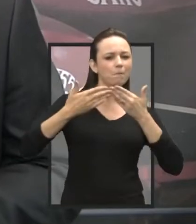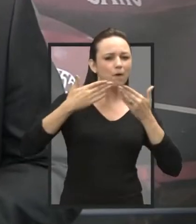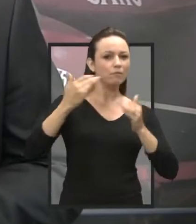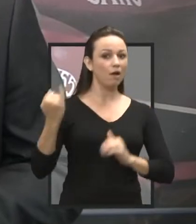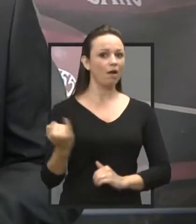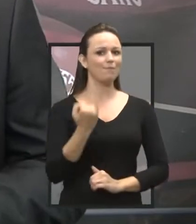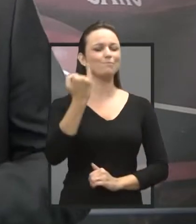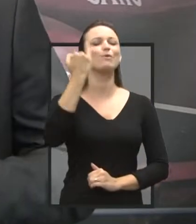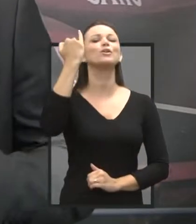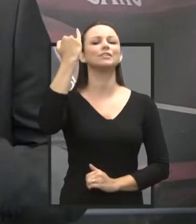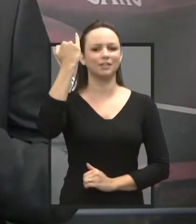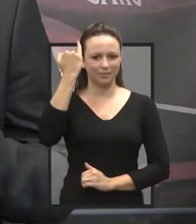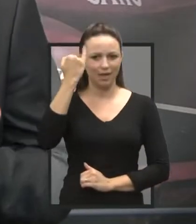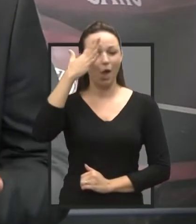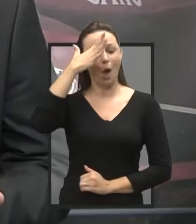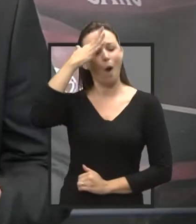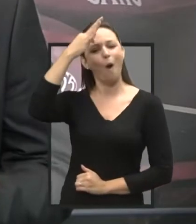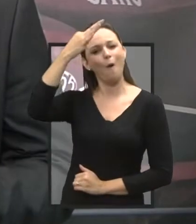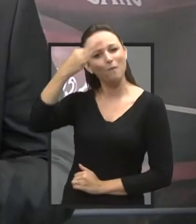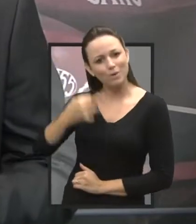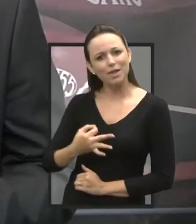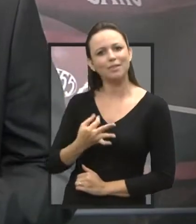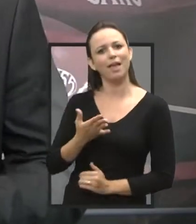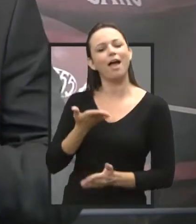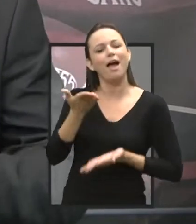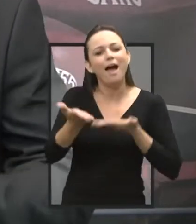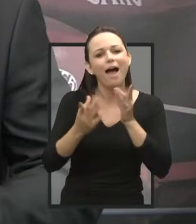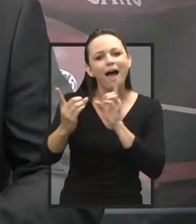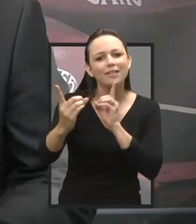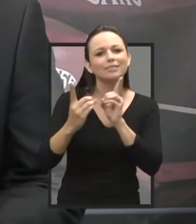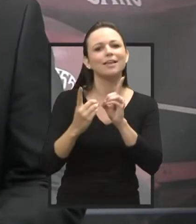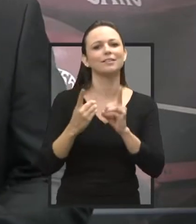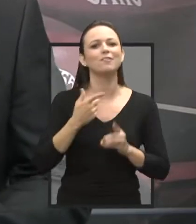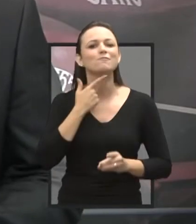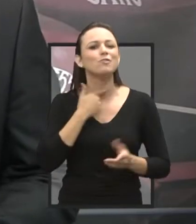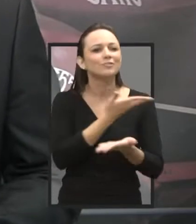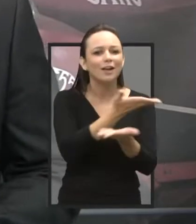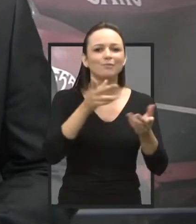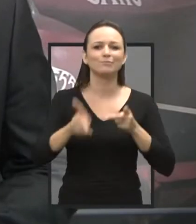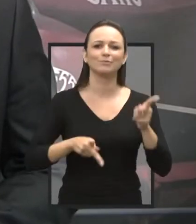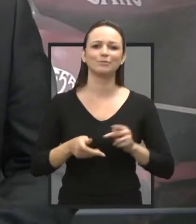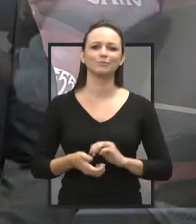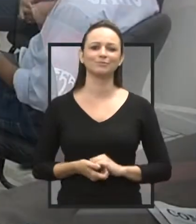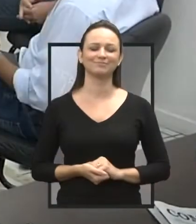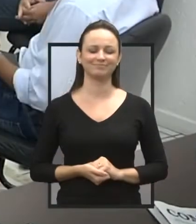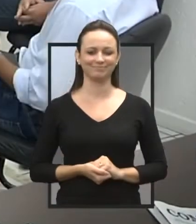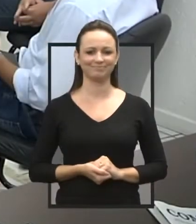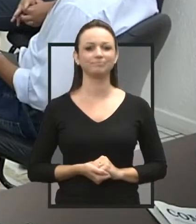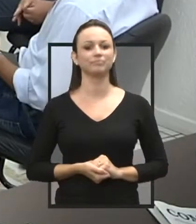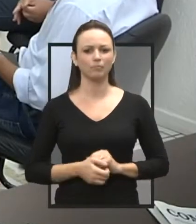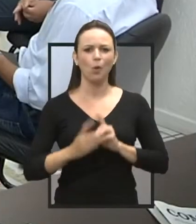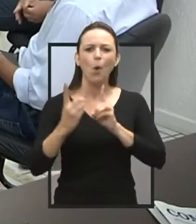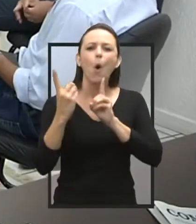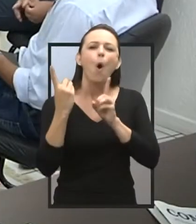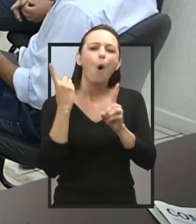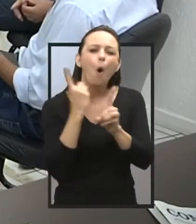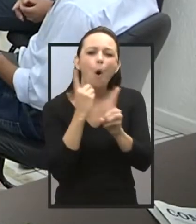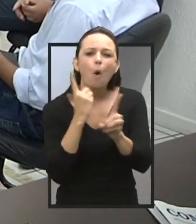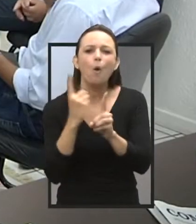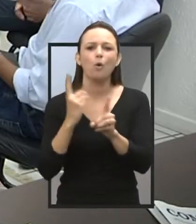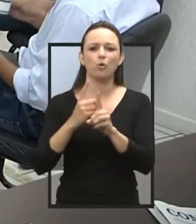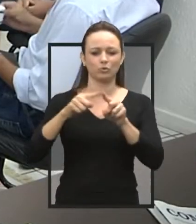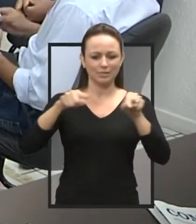importante ferramenta para compreender e atender aos anseios da população. Os encontros no gabinete